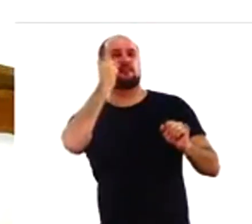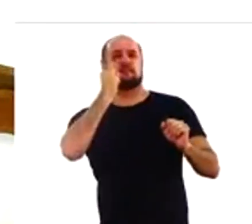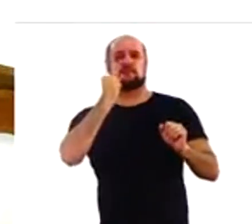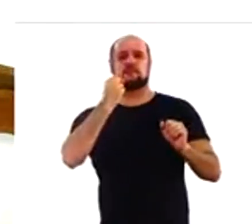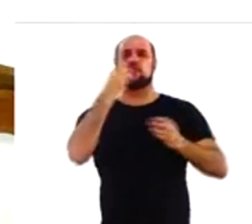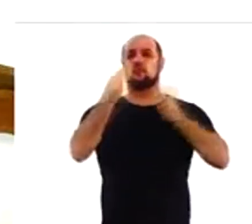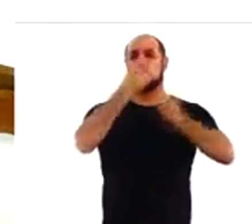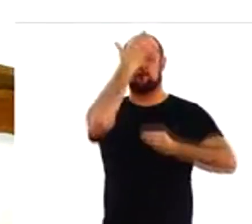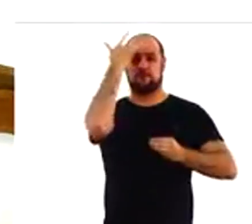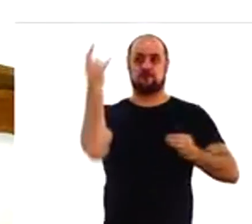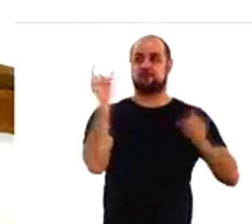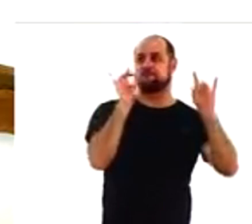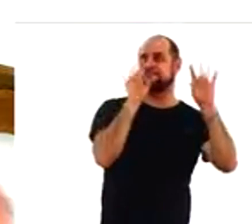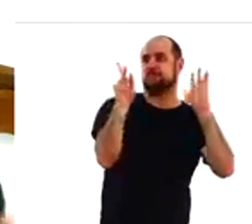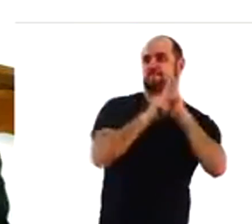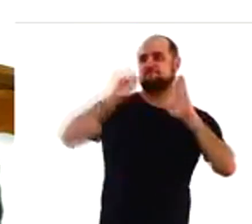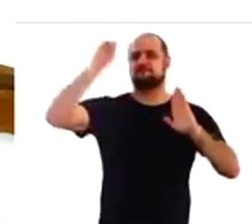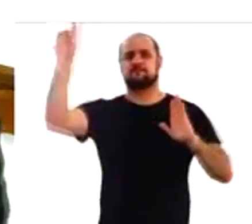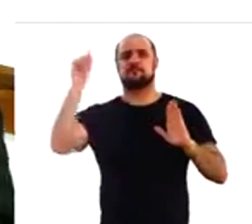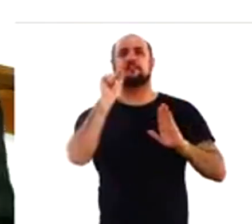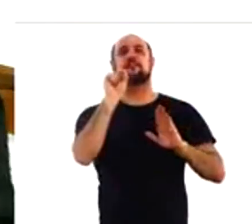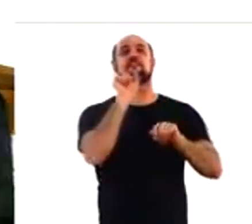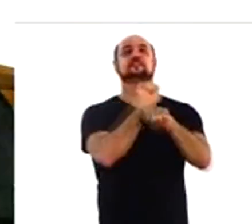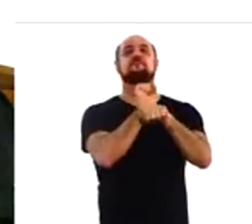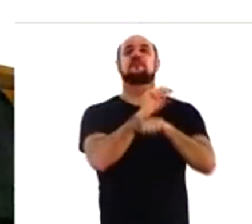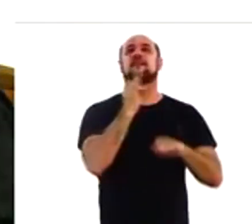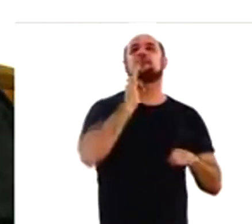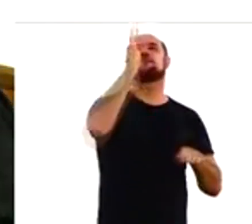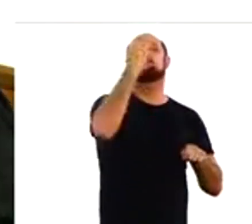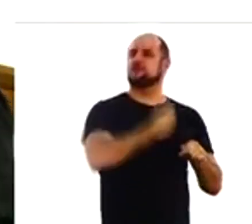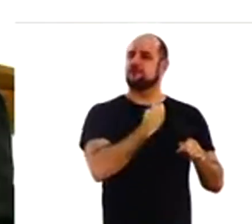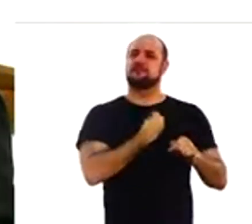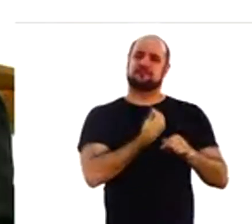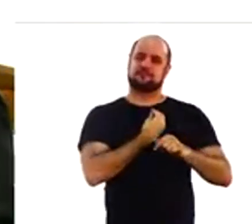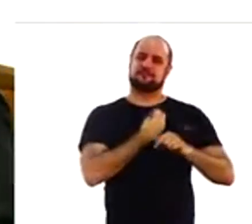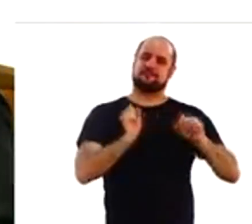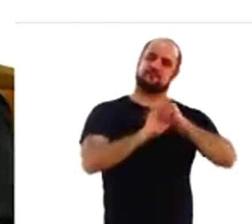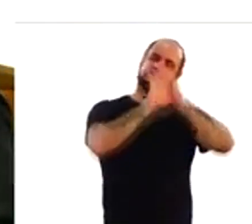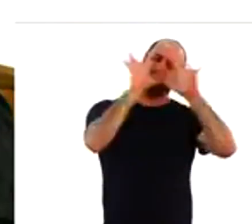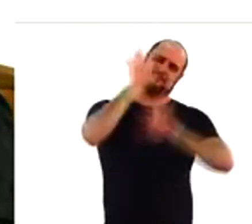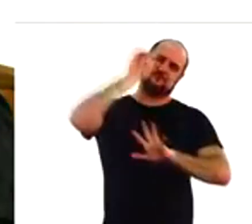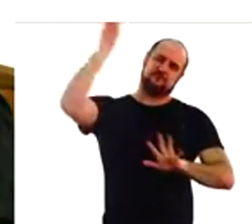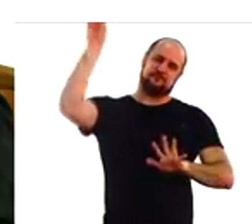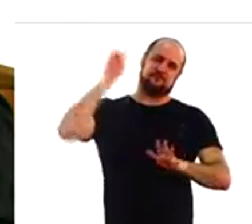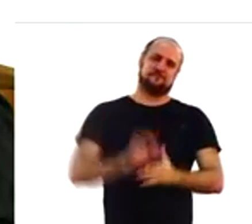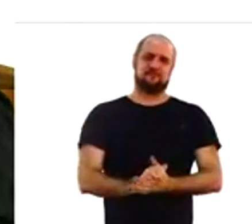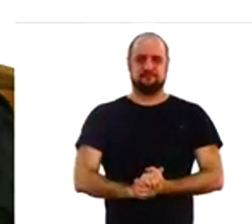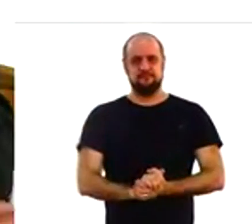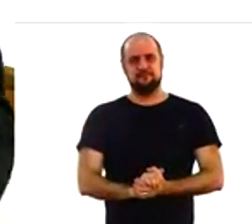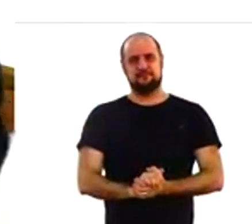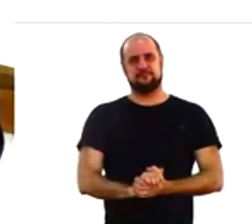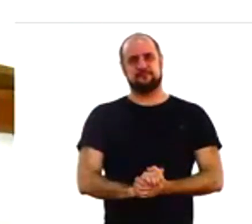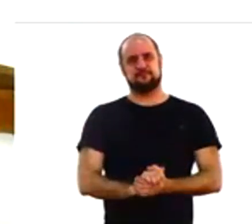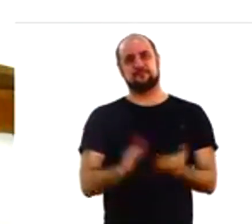para Deus? O que temos esperado para viver na glória de Deus?